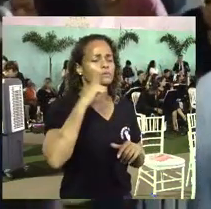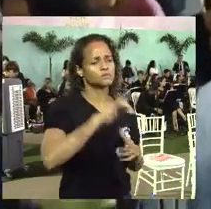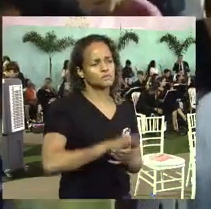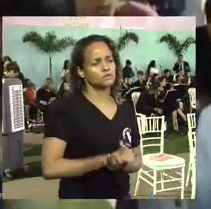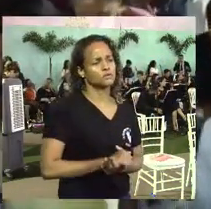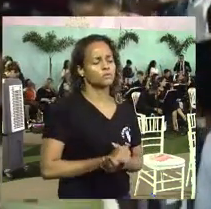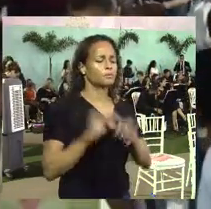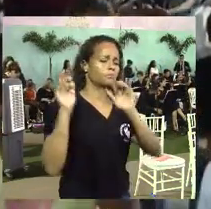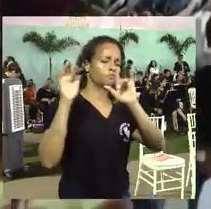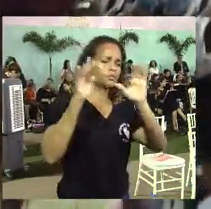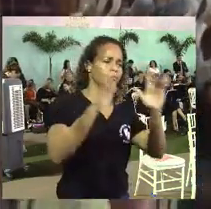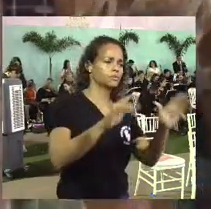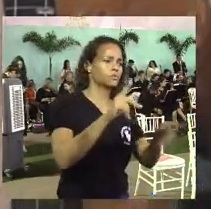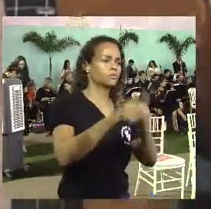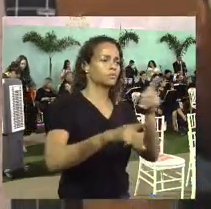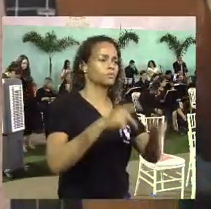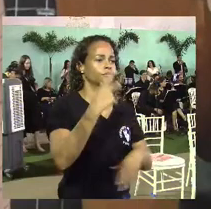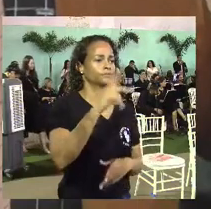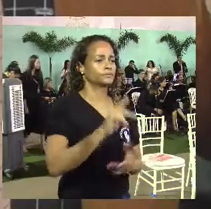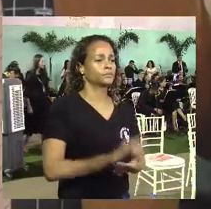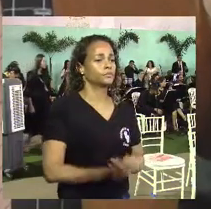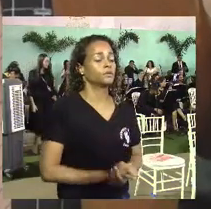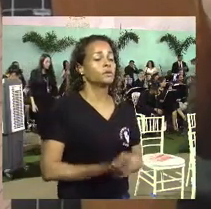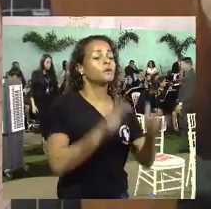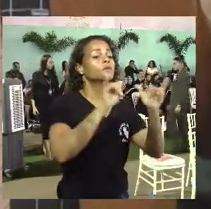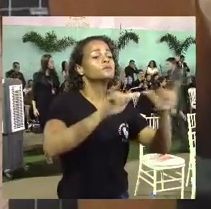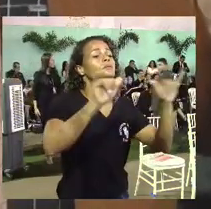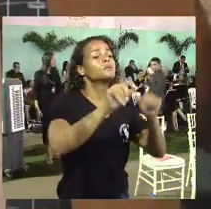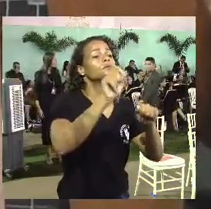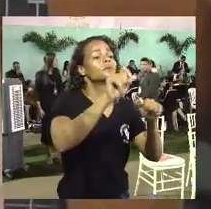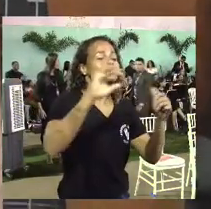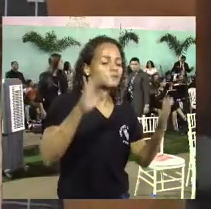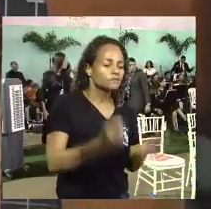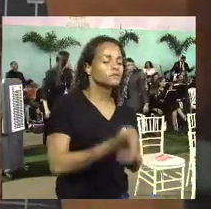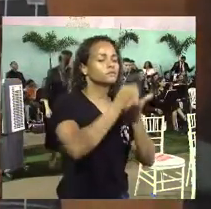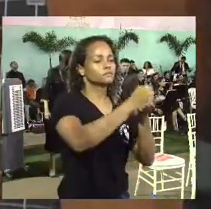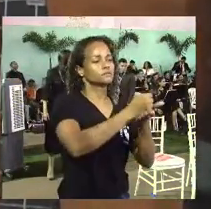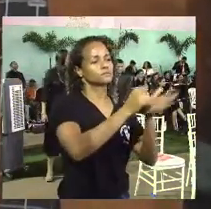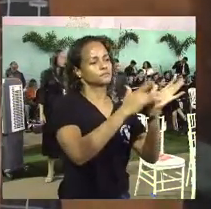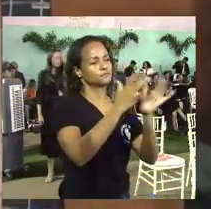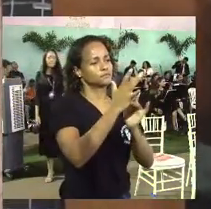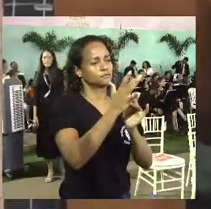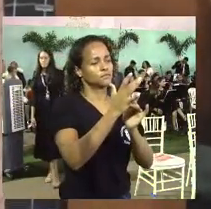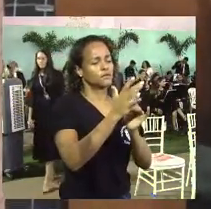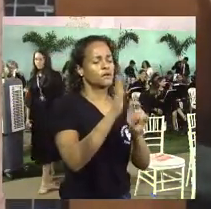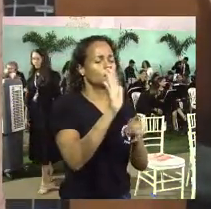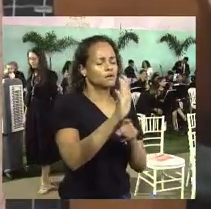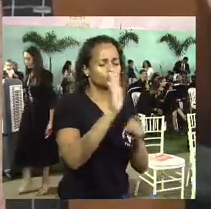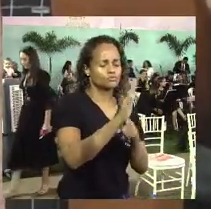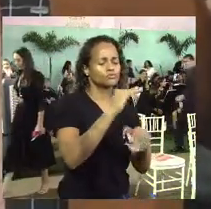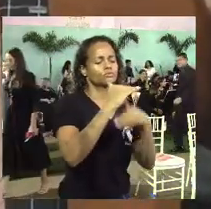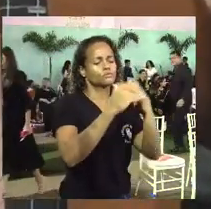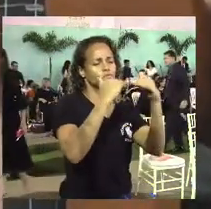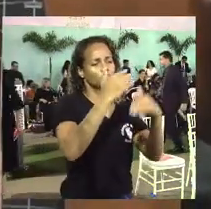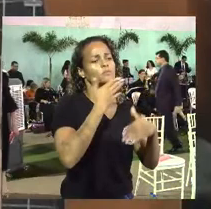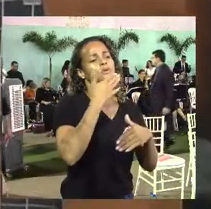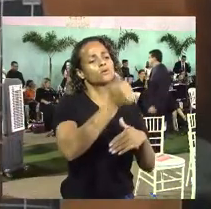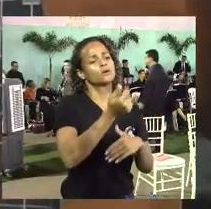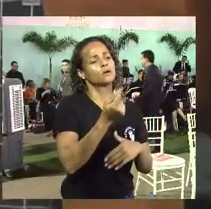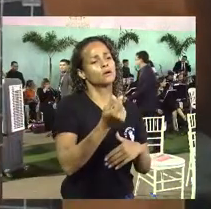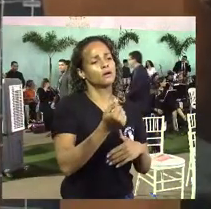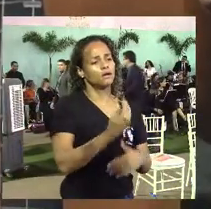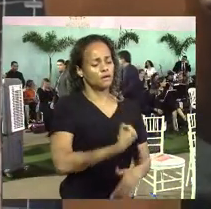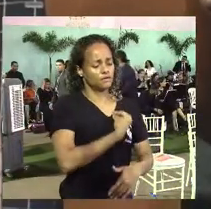anunciar a salvação em Cristo Jesus prospera todos aqueles que dispensarem meu Deus